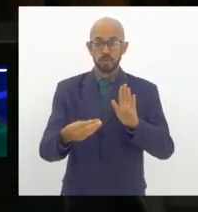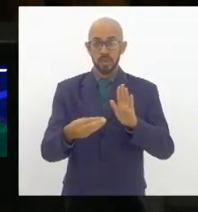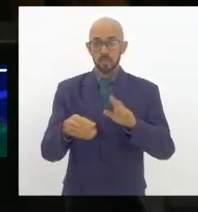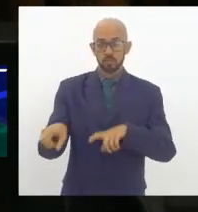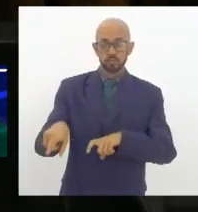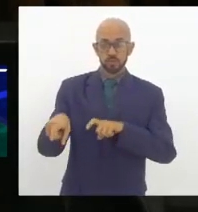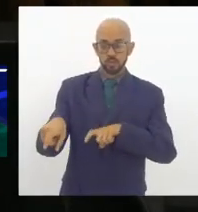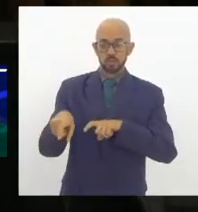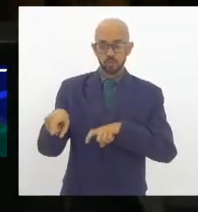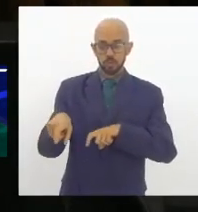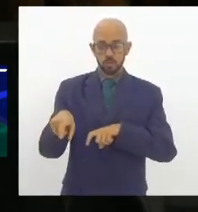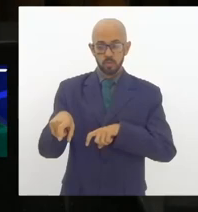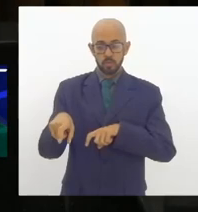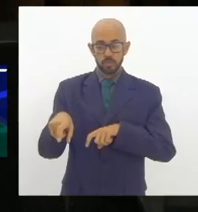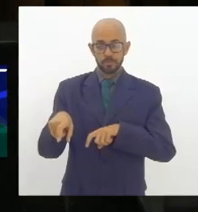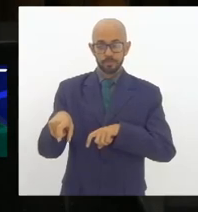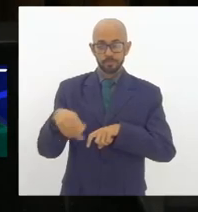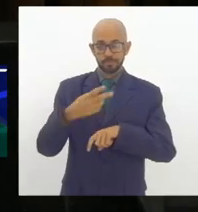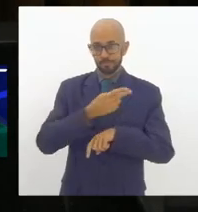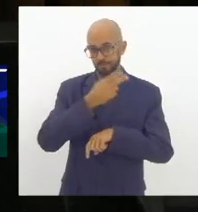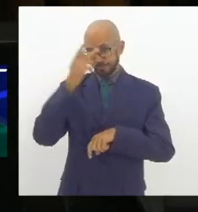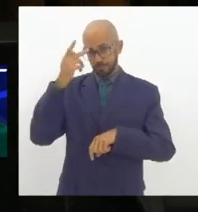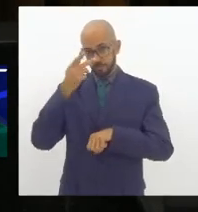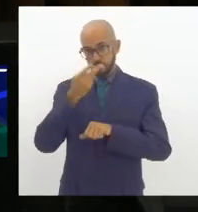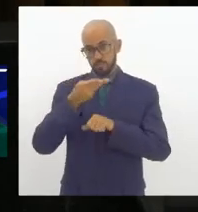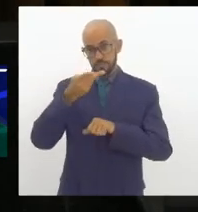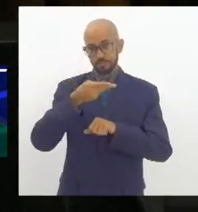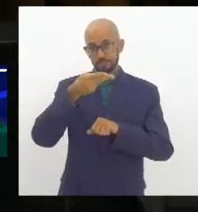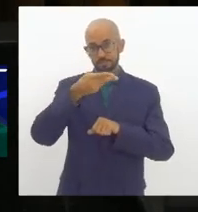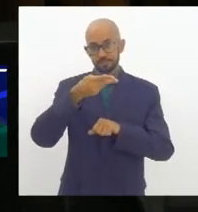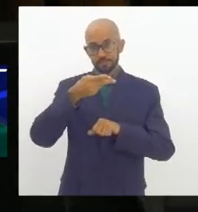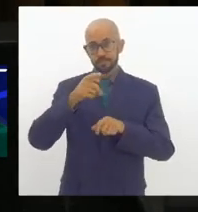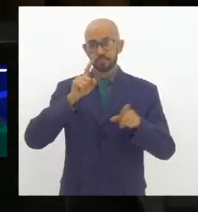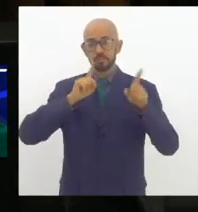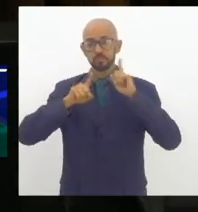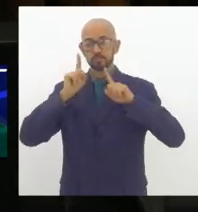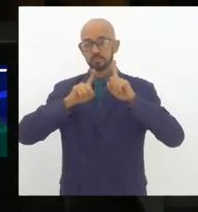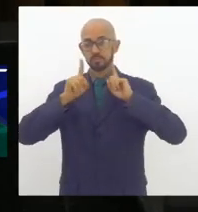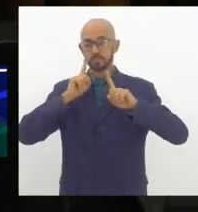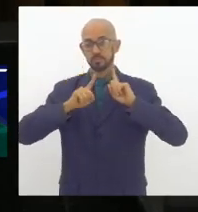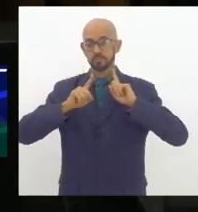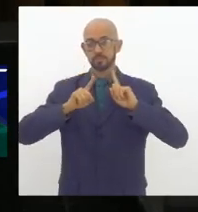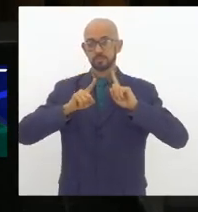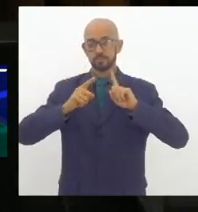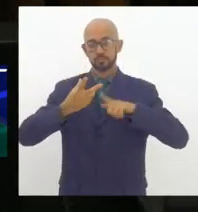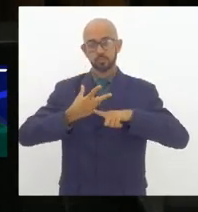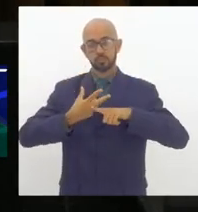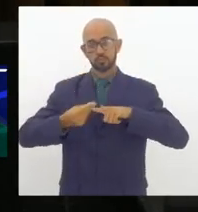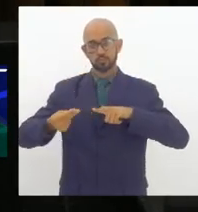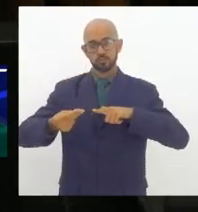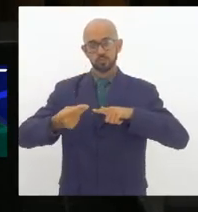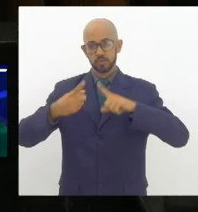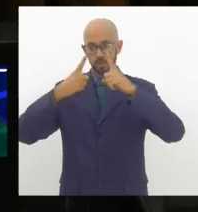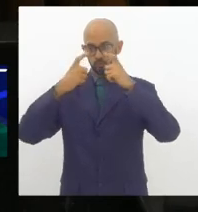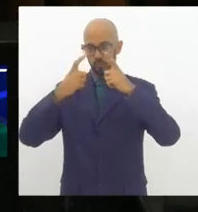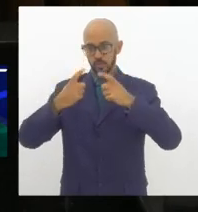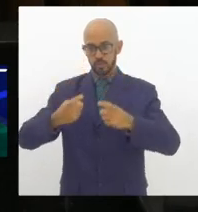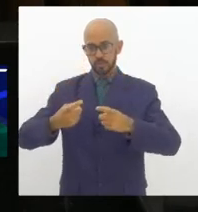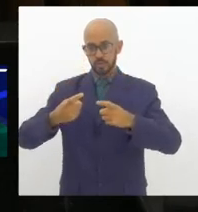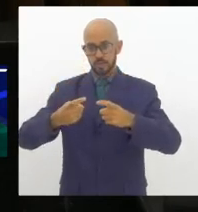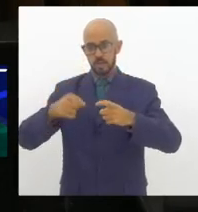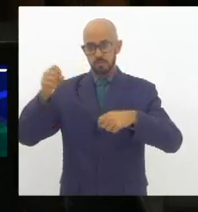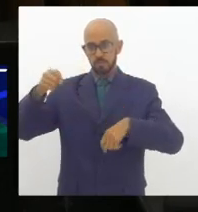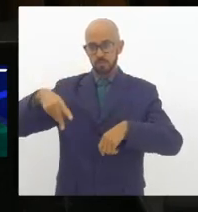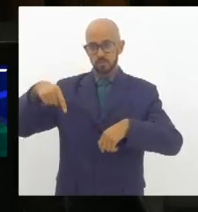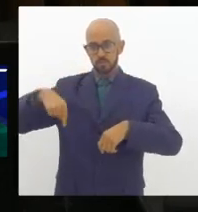pessoas buscam a felicidade buscar nossa cidade a cidade de Maricá como Refúgio da violência se aposentaram no